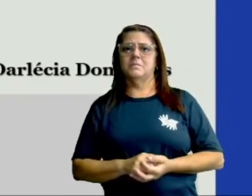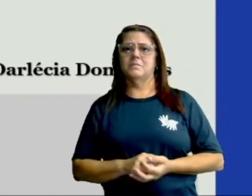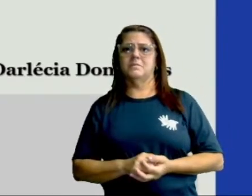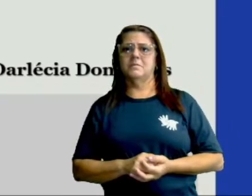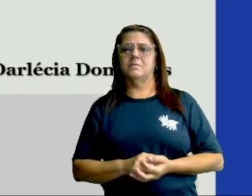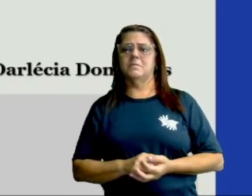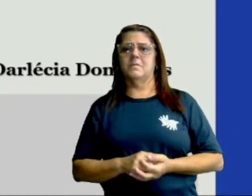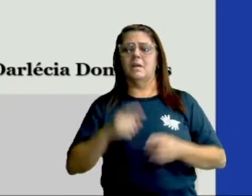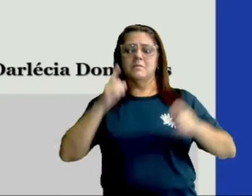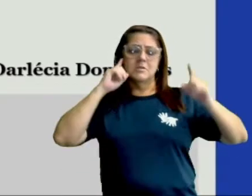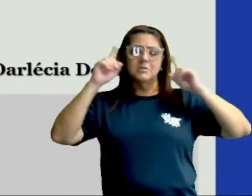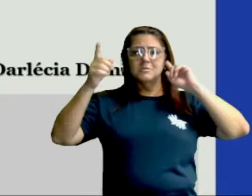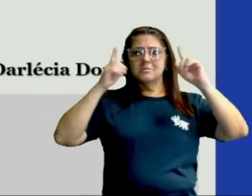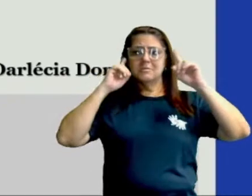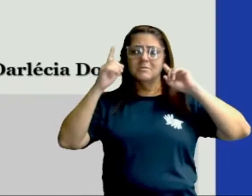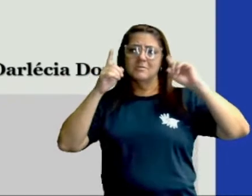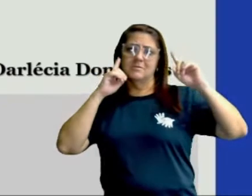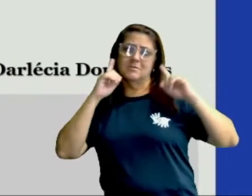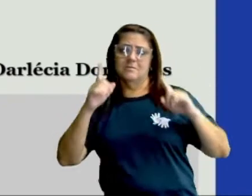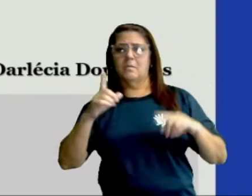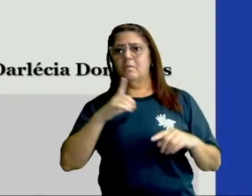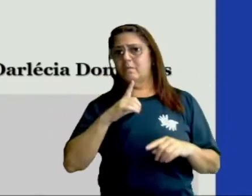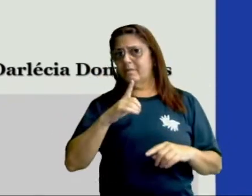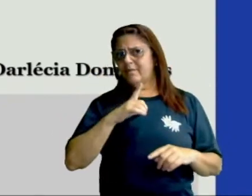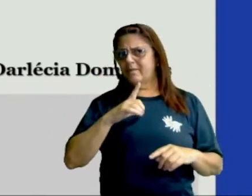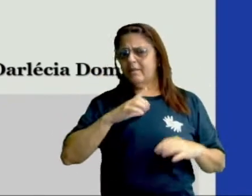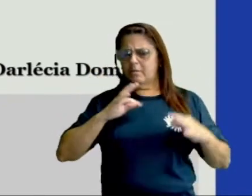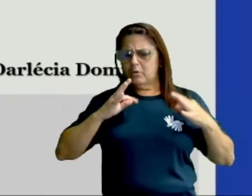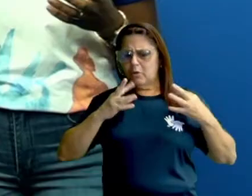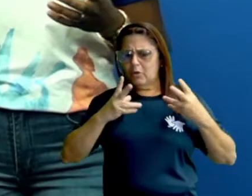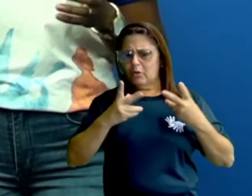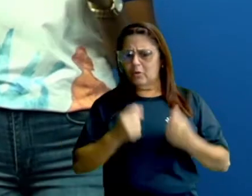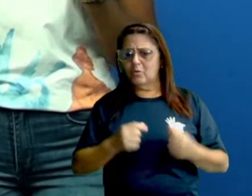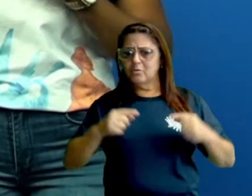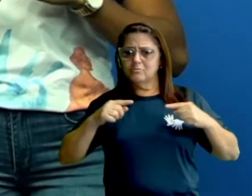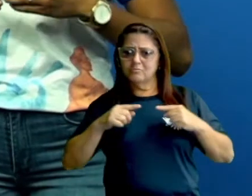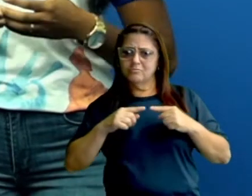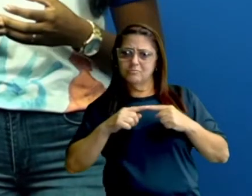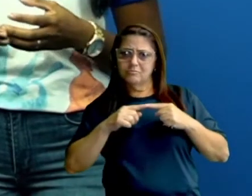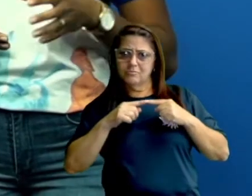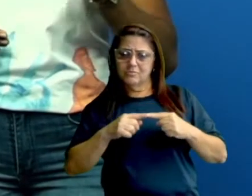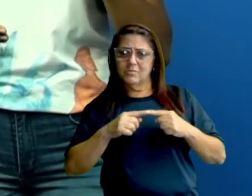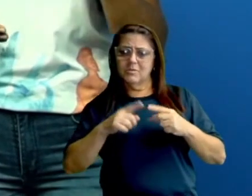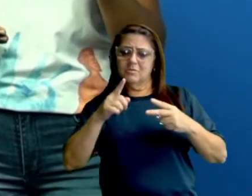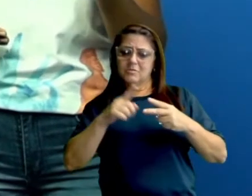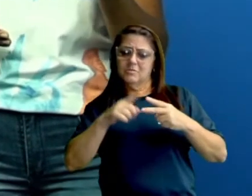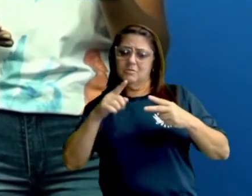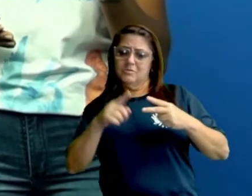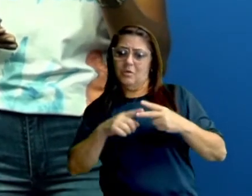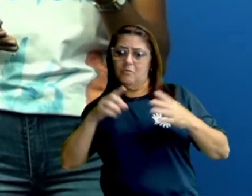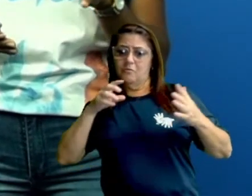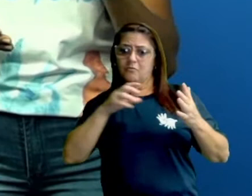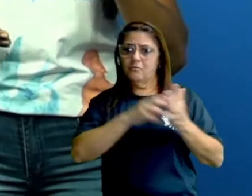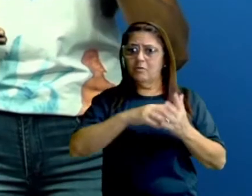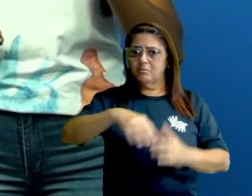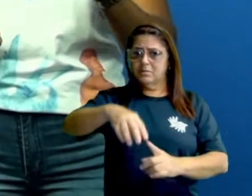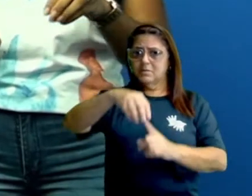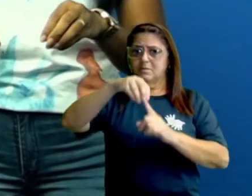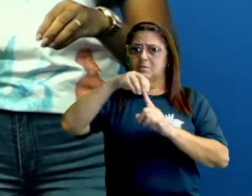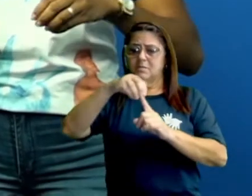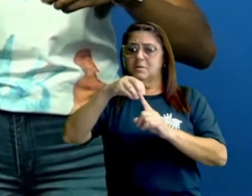de discussão, tá? Então, nós temos todos esses objetivos aí, no caso 2, e o foco principal